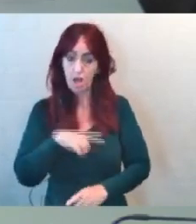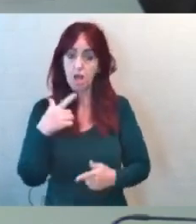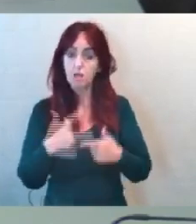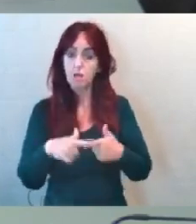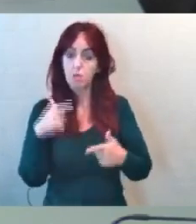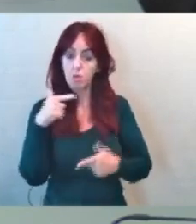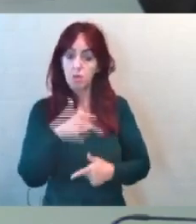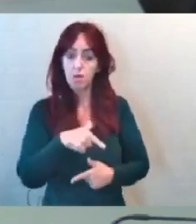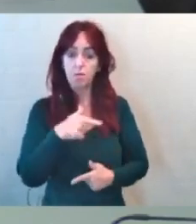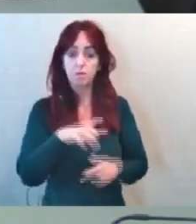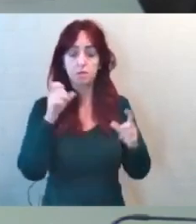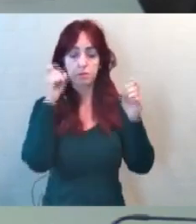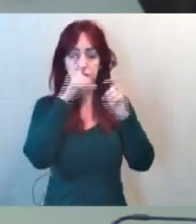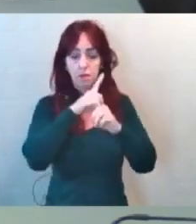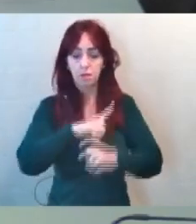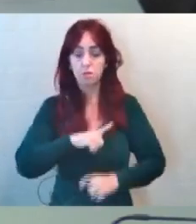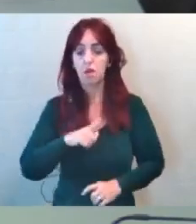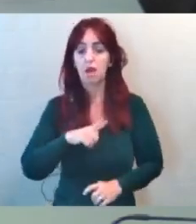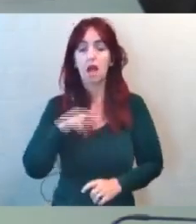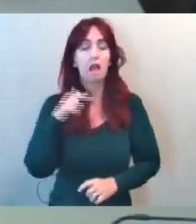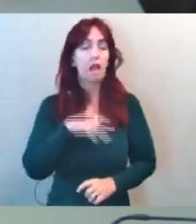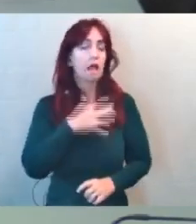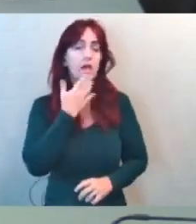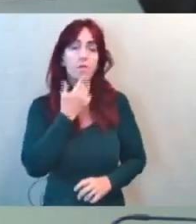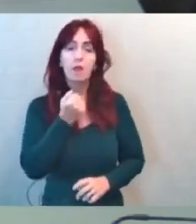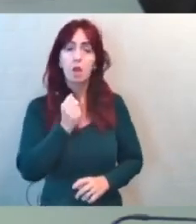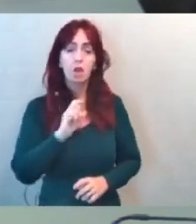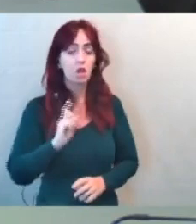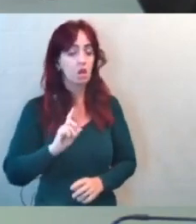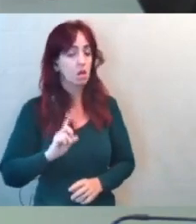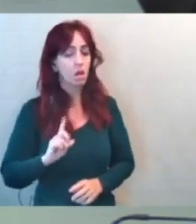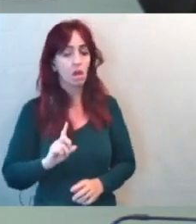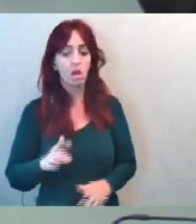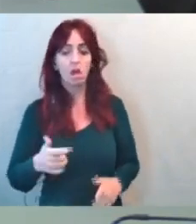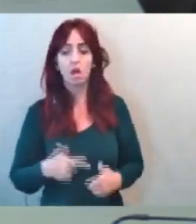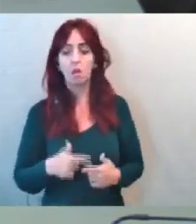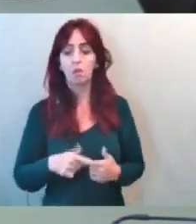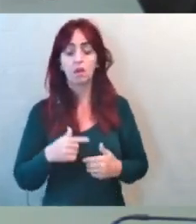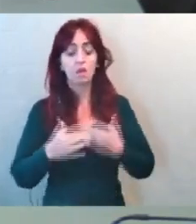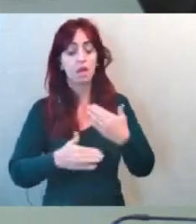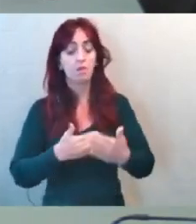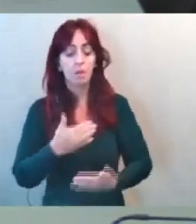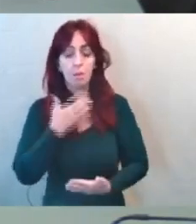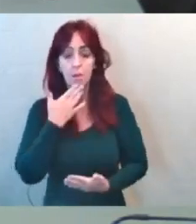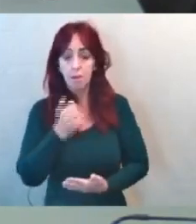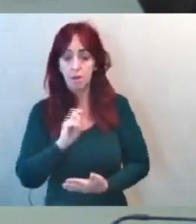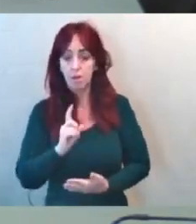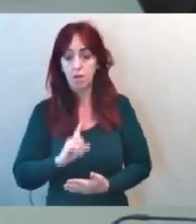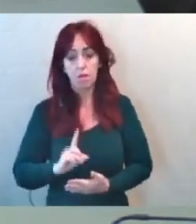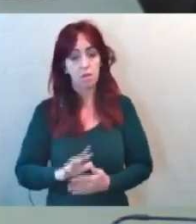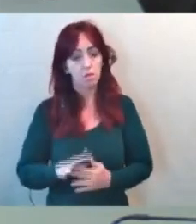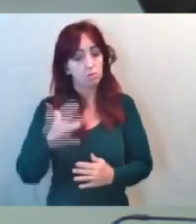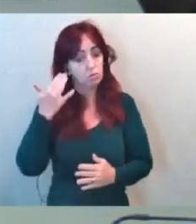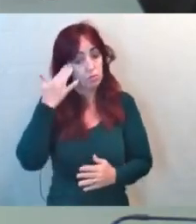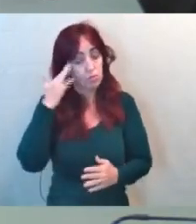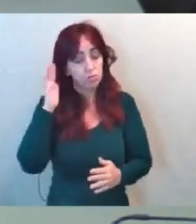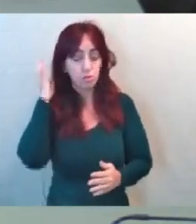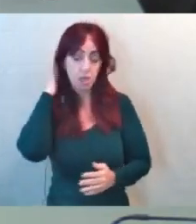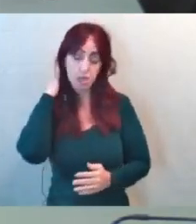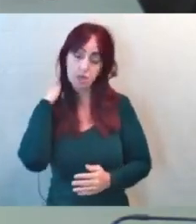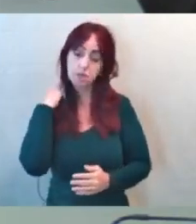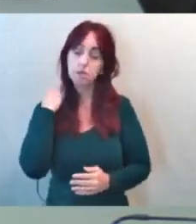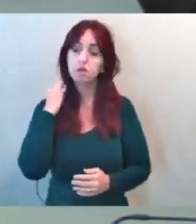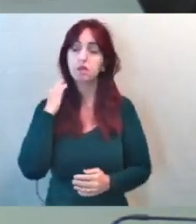que está tendo uma melhora, que tudo está assim, caminhando para melhorar. Isso daí, eu não sei, só se for, né, aí na